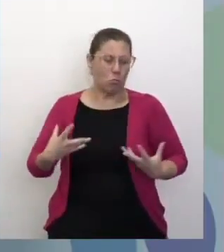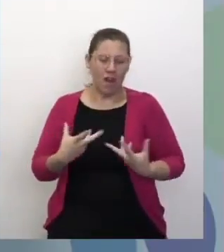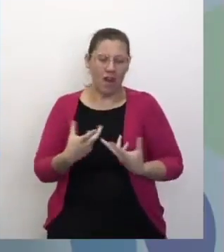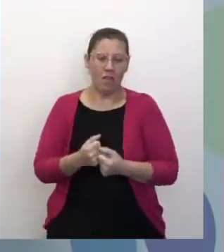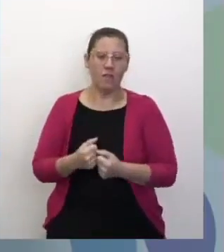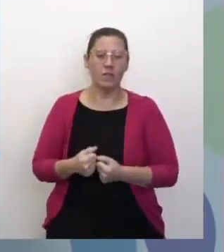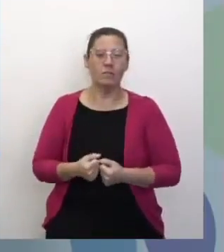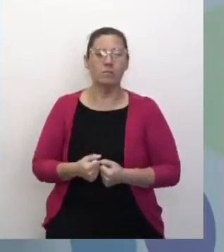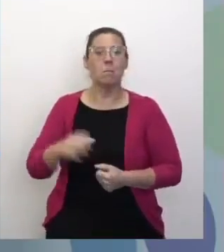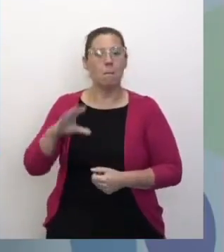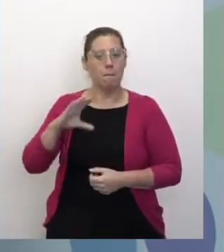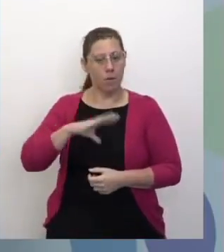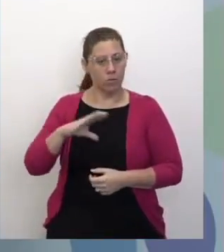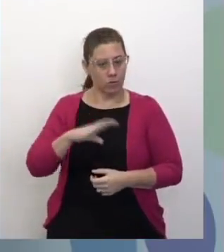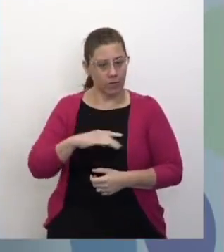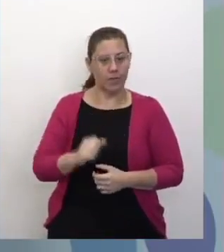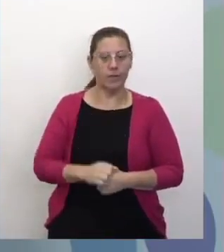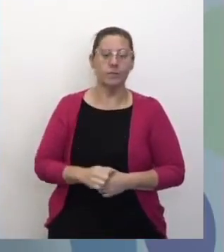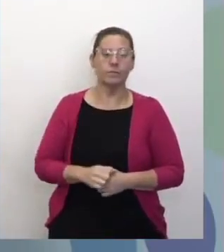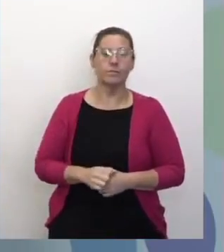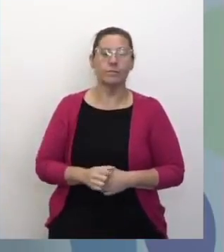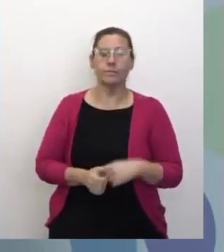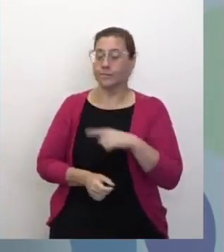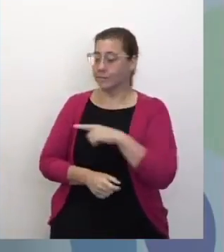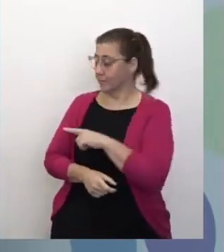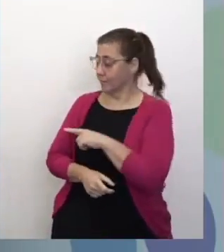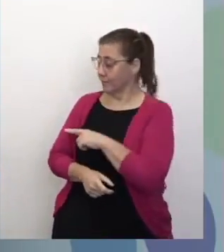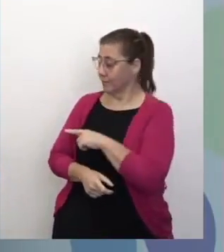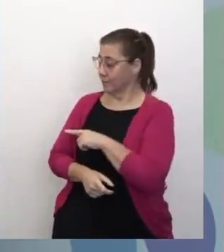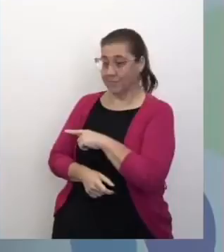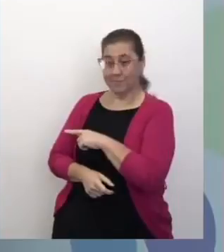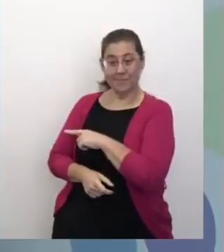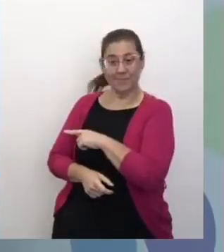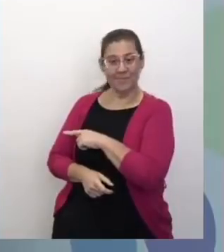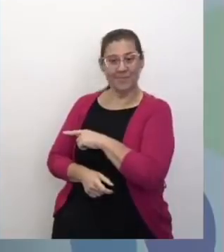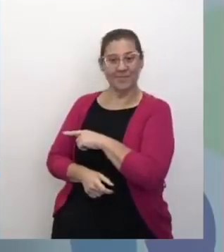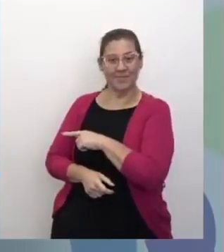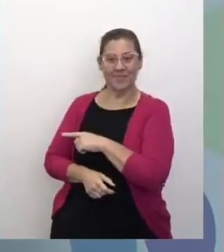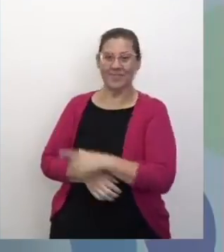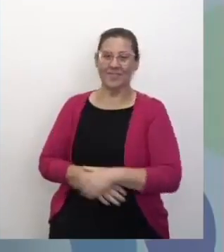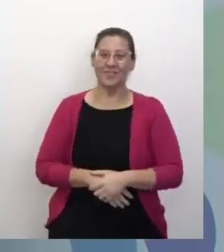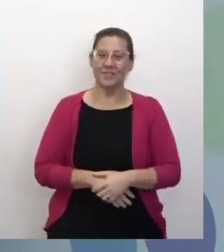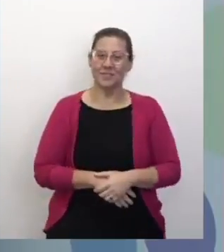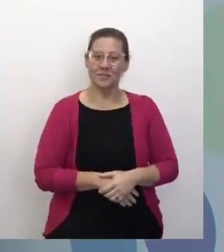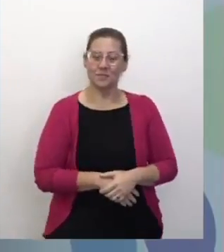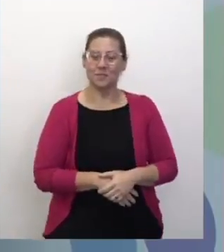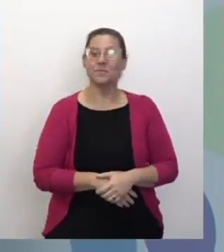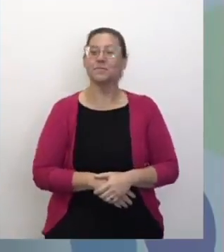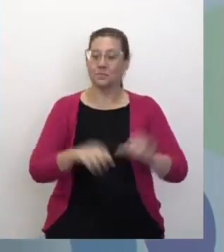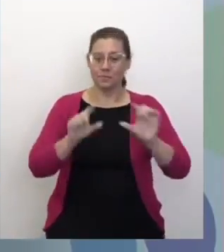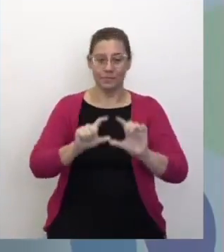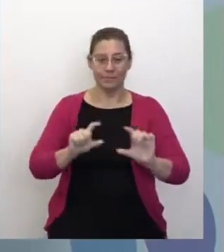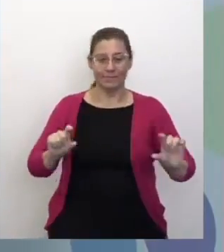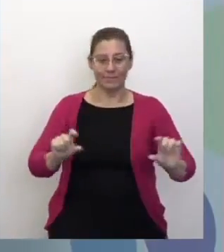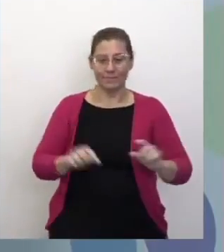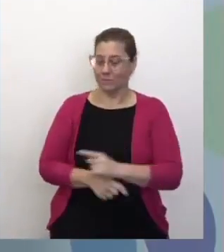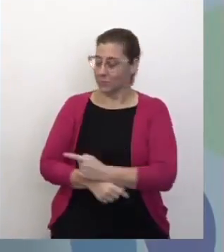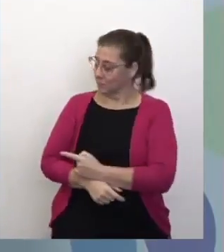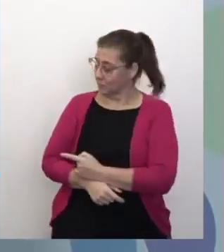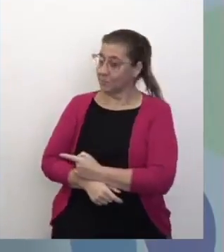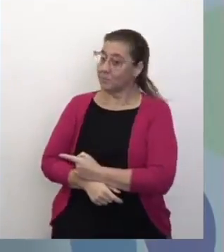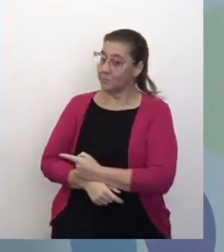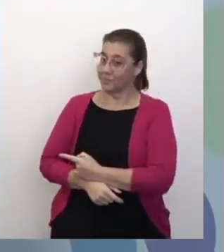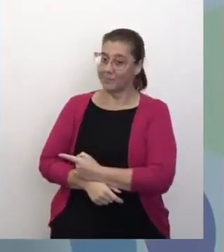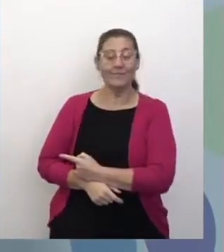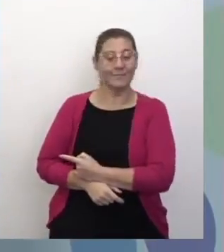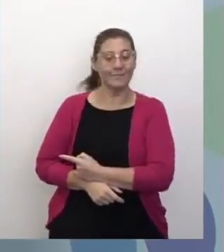língua portuguesa, CMSP_EM, você consegue, olha, tá que bacana, que lindo isso, adoro. Língua portuguesa, CMSP_EM, você fala com